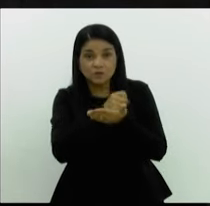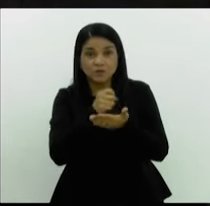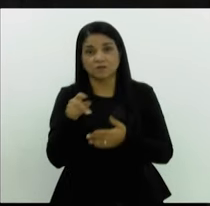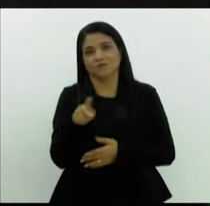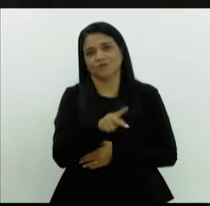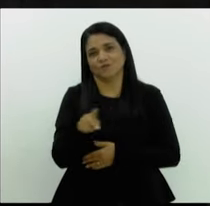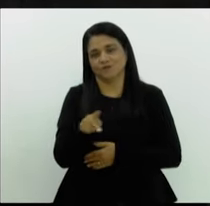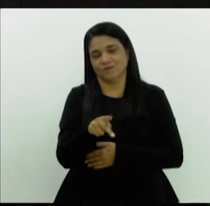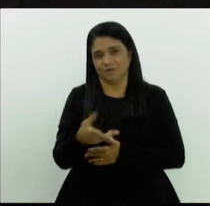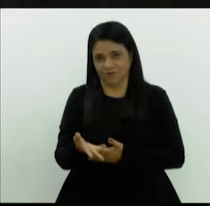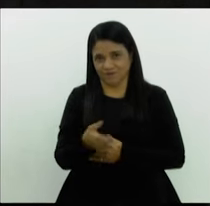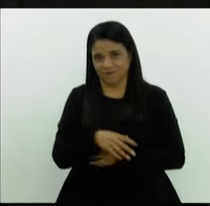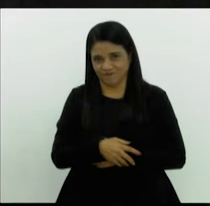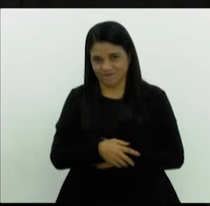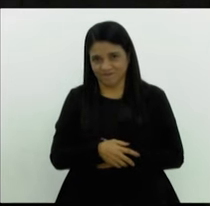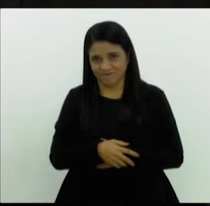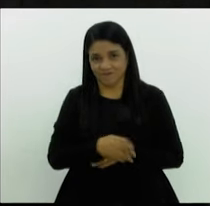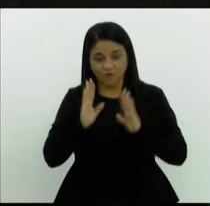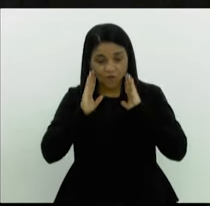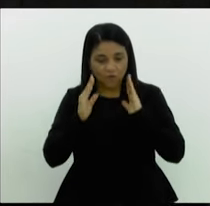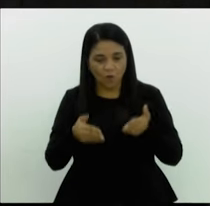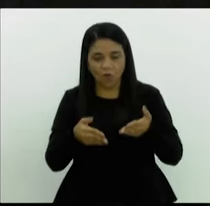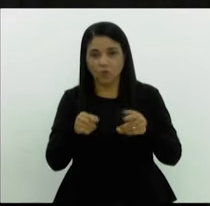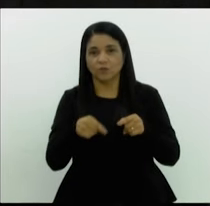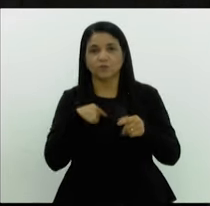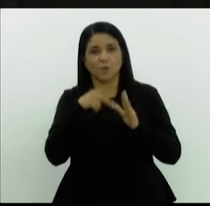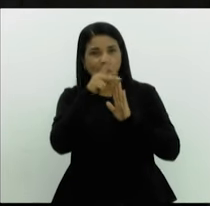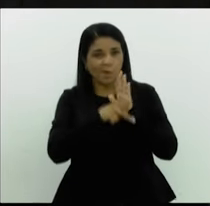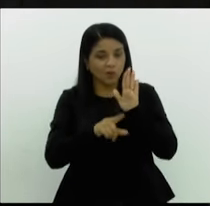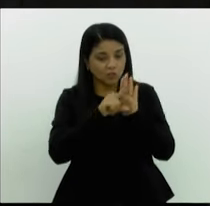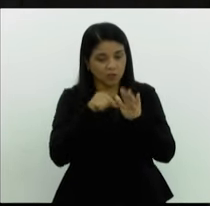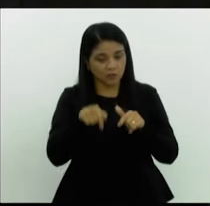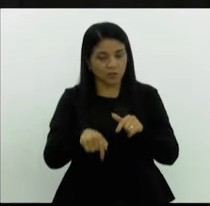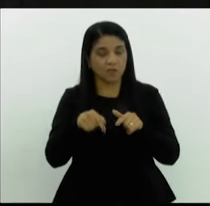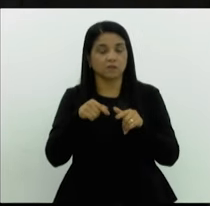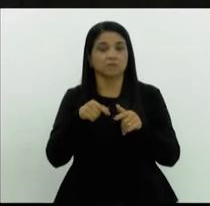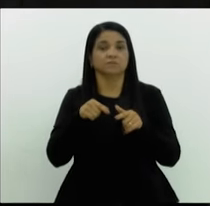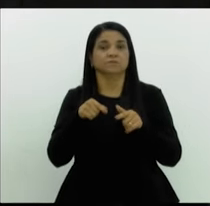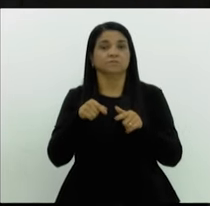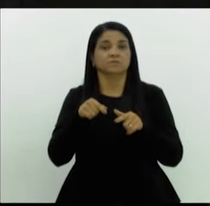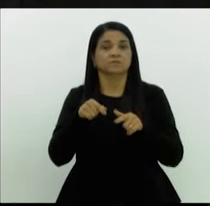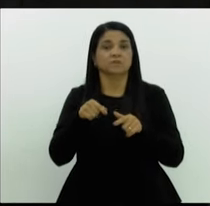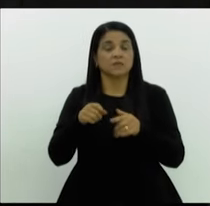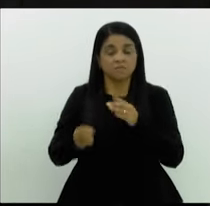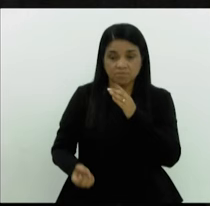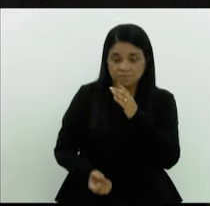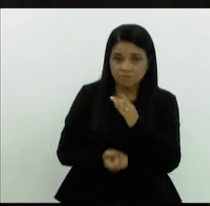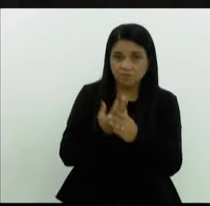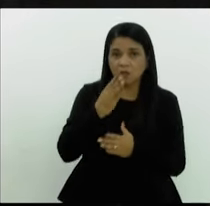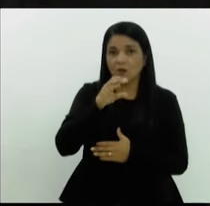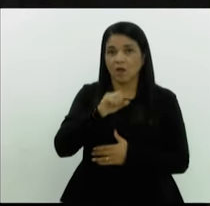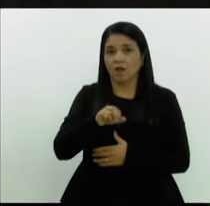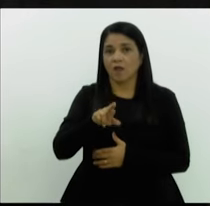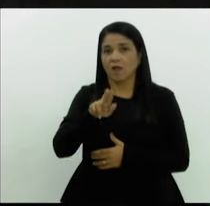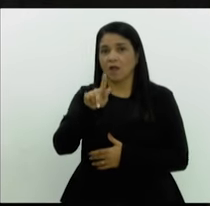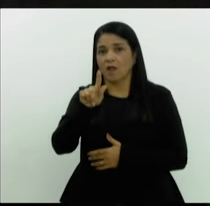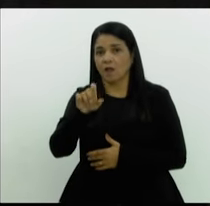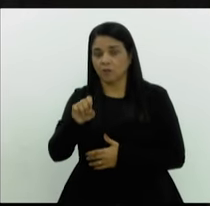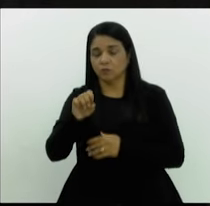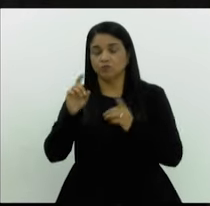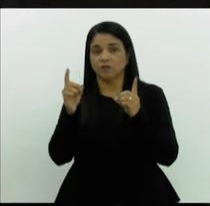professor. Tem um projeto tramitando aqui nessa casa, criando o cargo do professor de atendimento